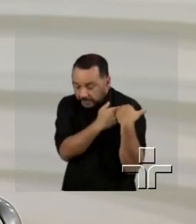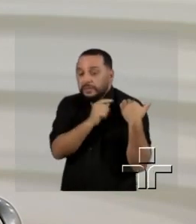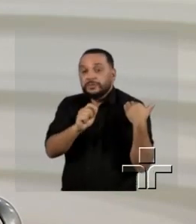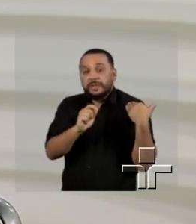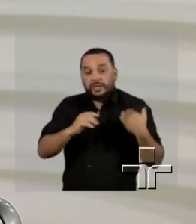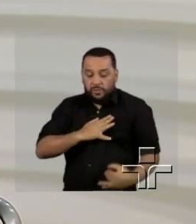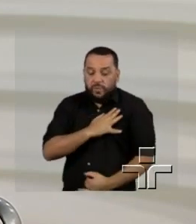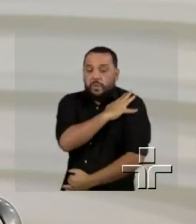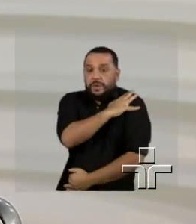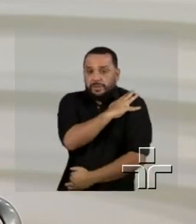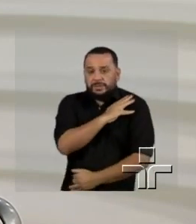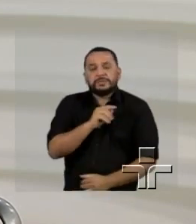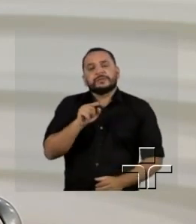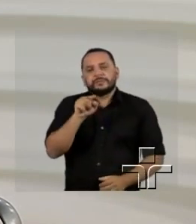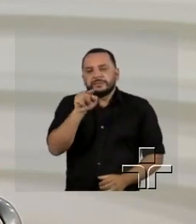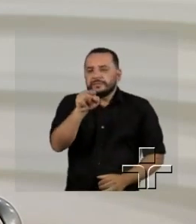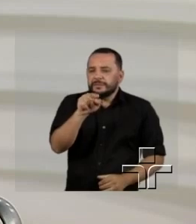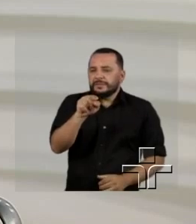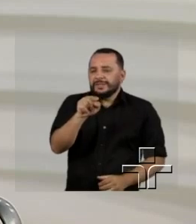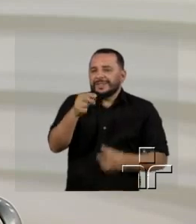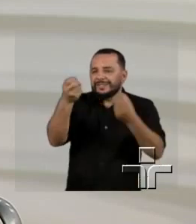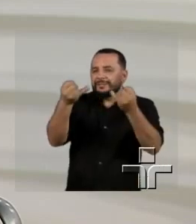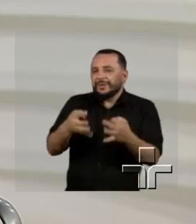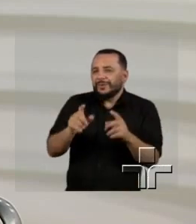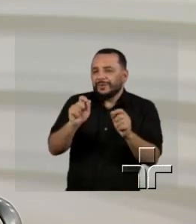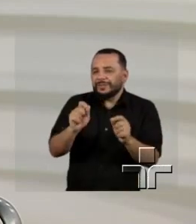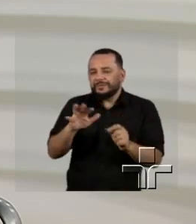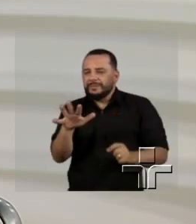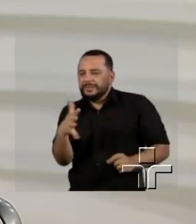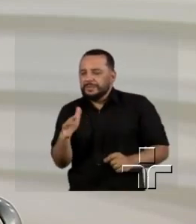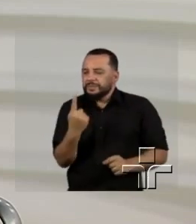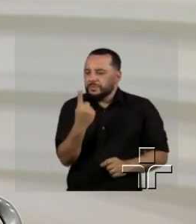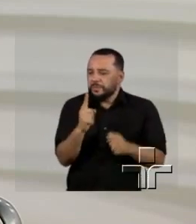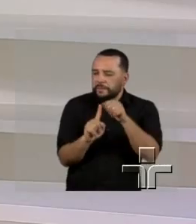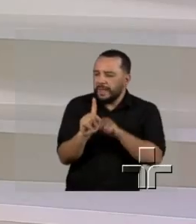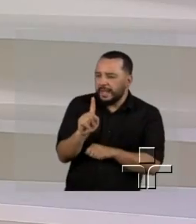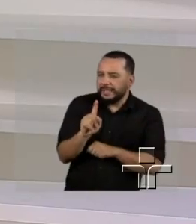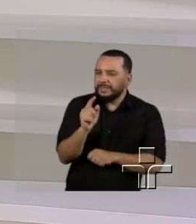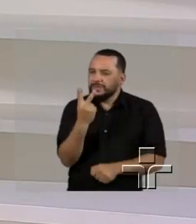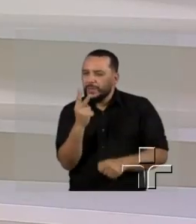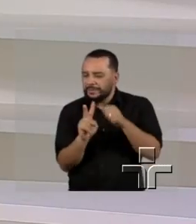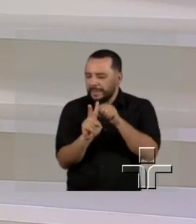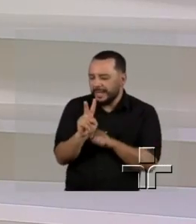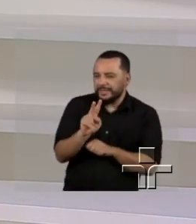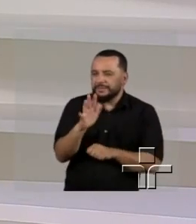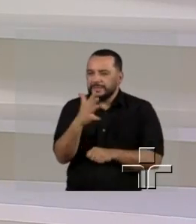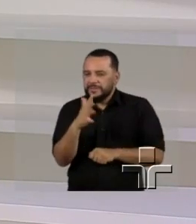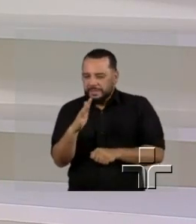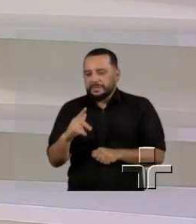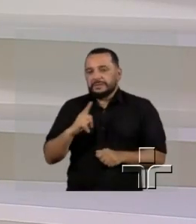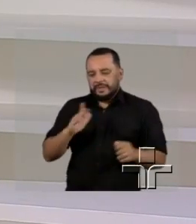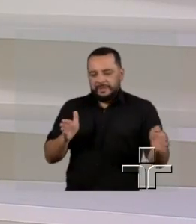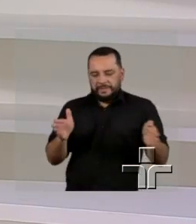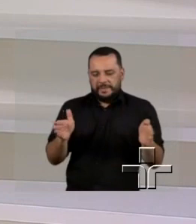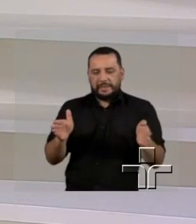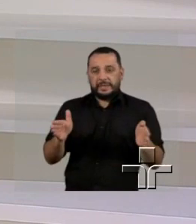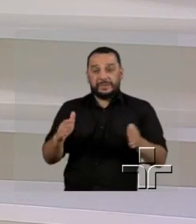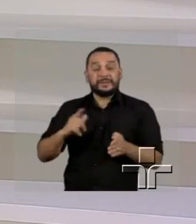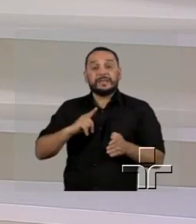maior expectativa para mim é realmente que não se tenha um acirramento